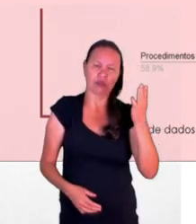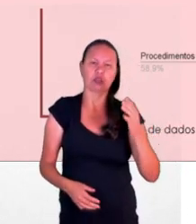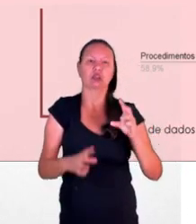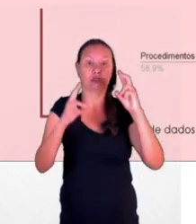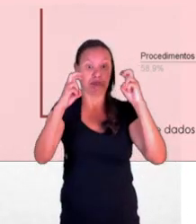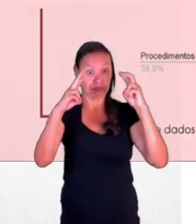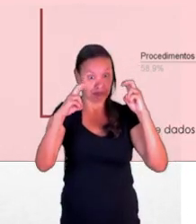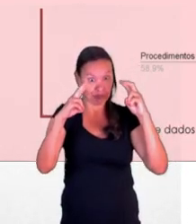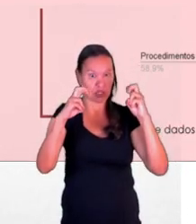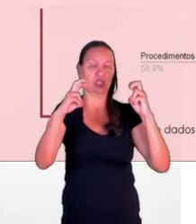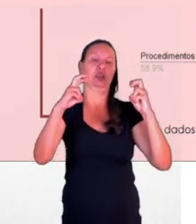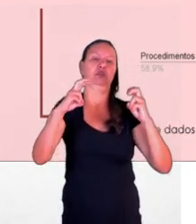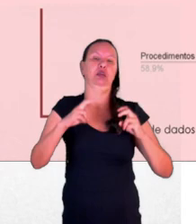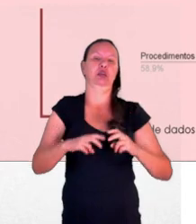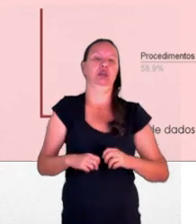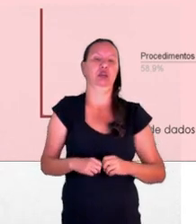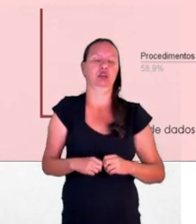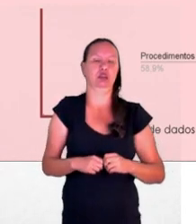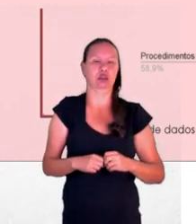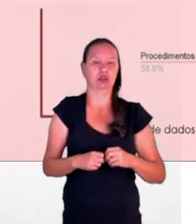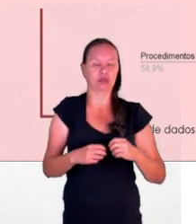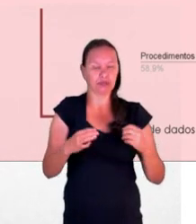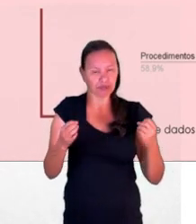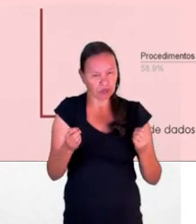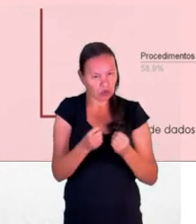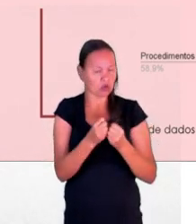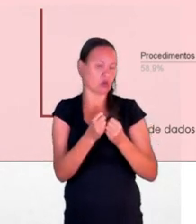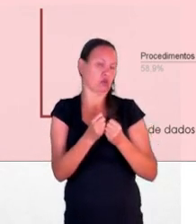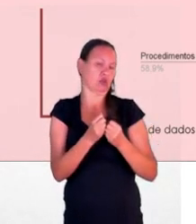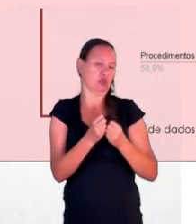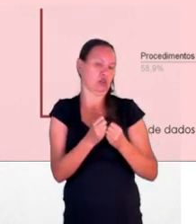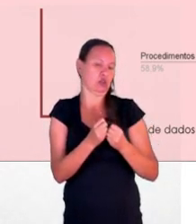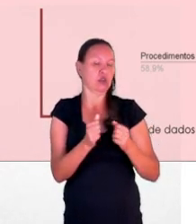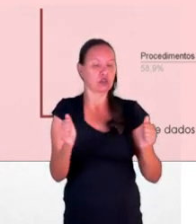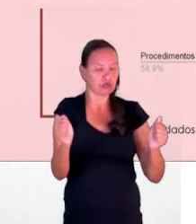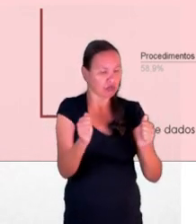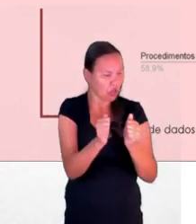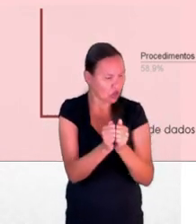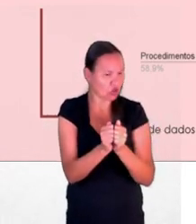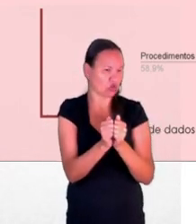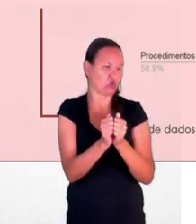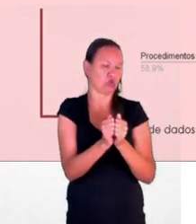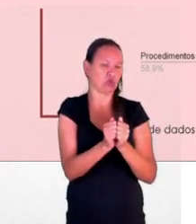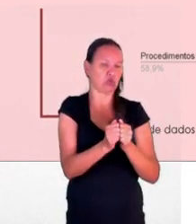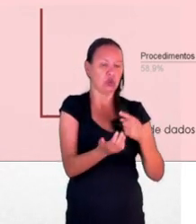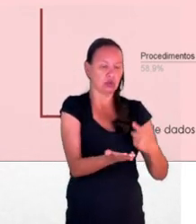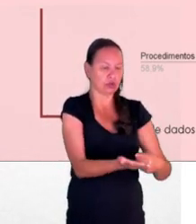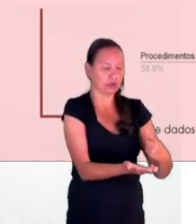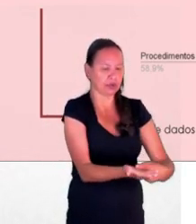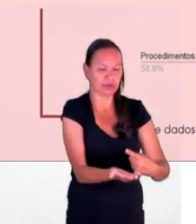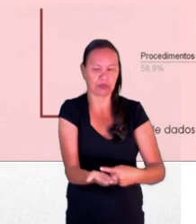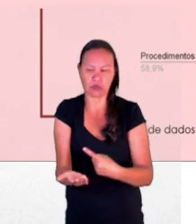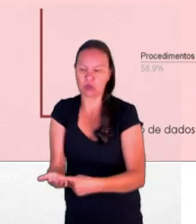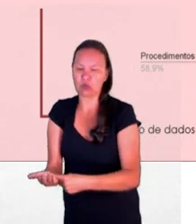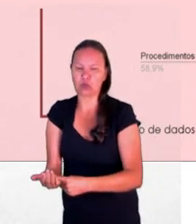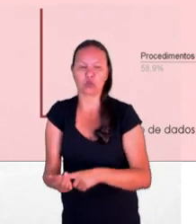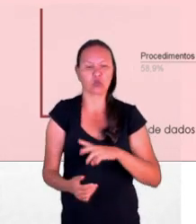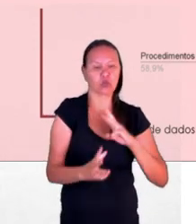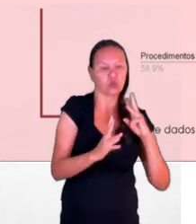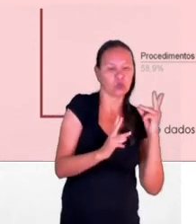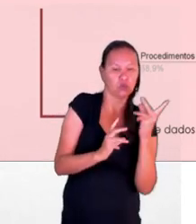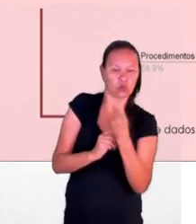tema seja um tema eh que concorra com tantos outros dentro do conjunto né de de atribuições que nós